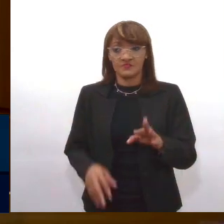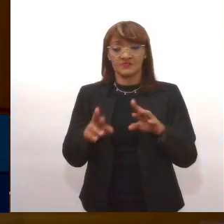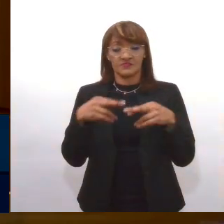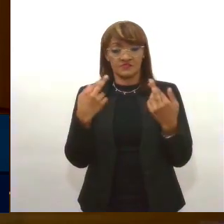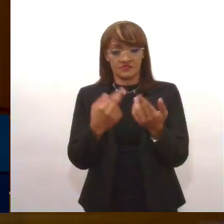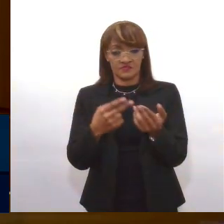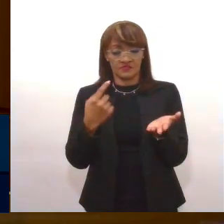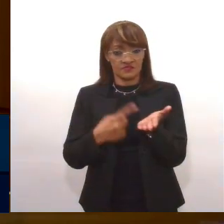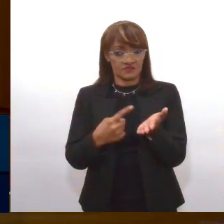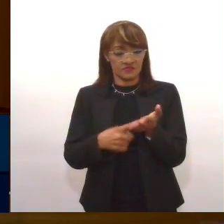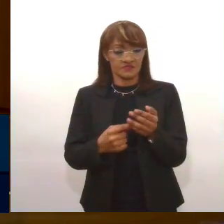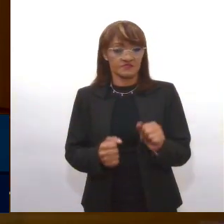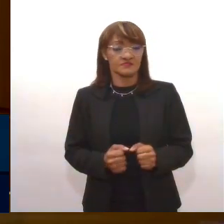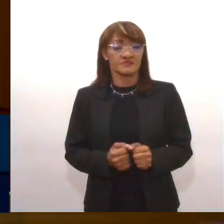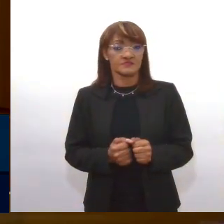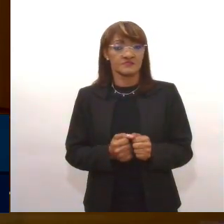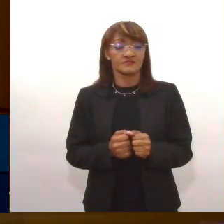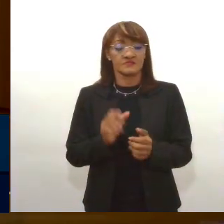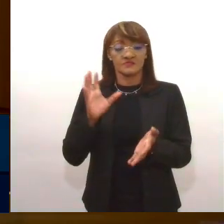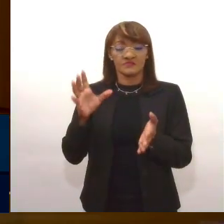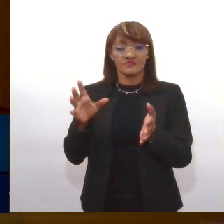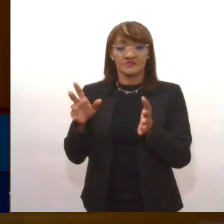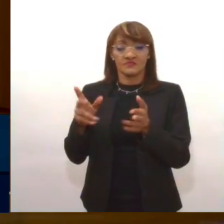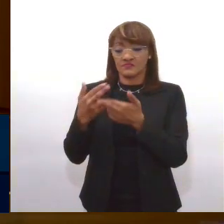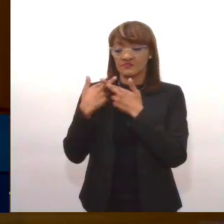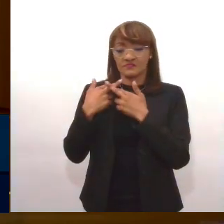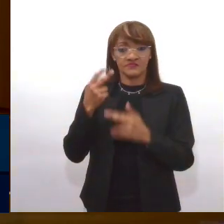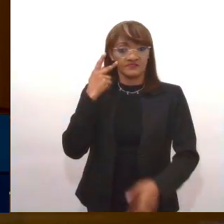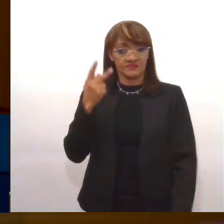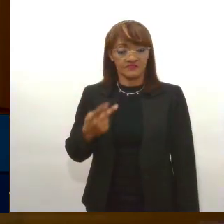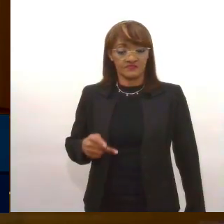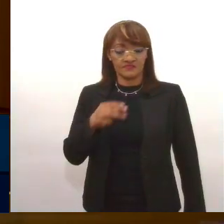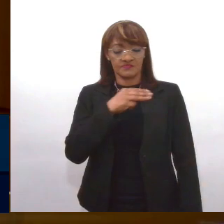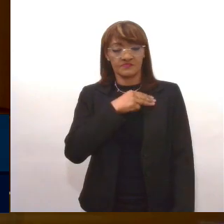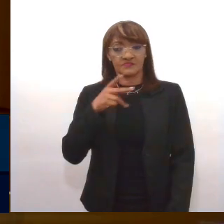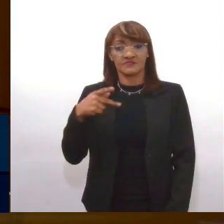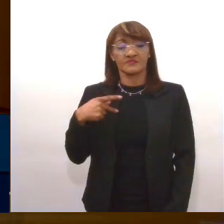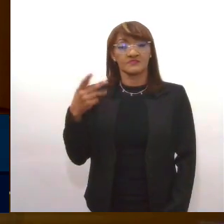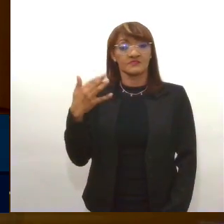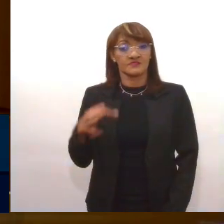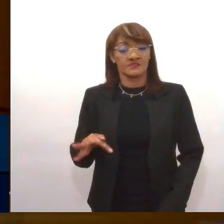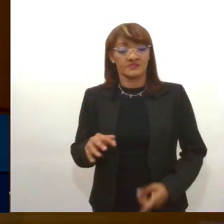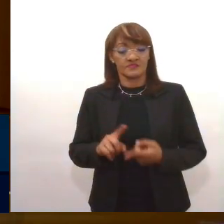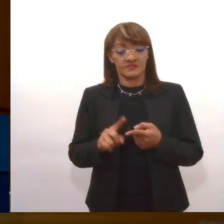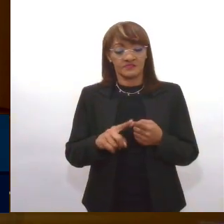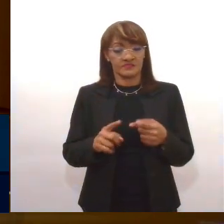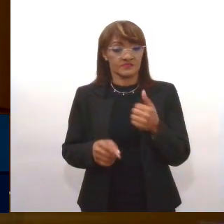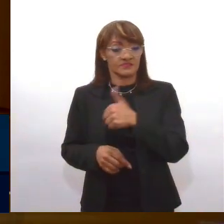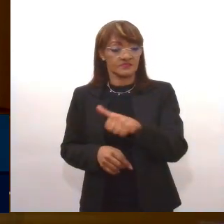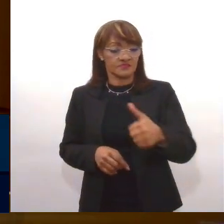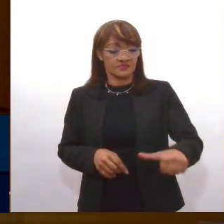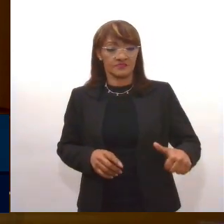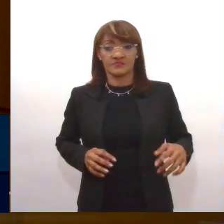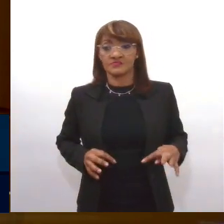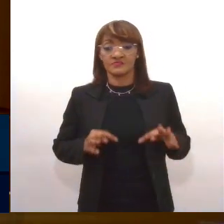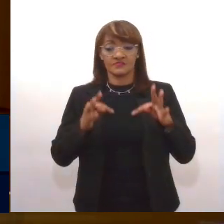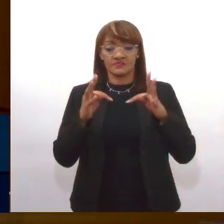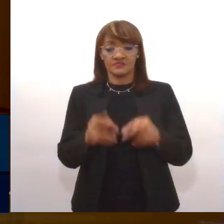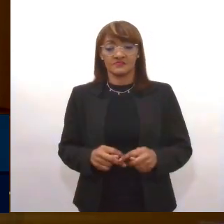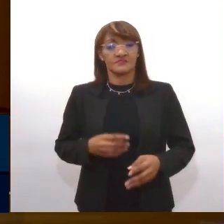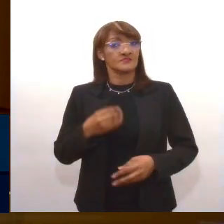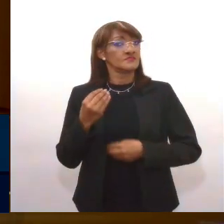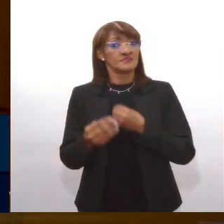Ministério Público Federal que já está avaliando todo esse processo as licenças irregular